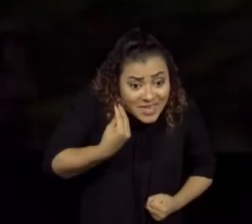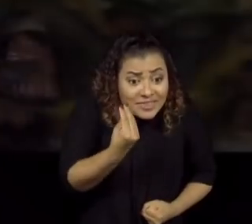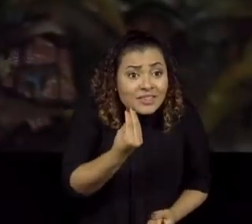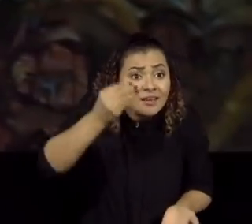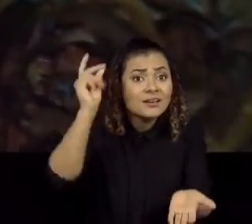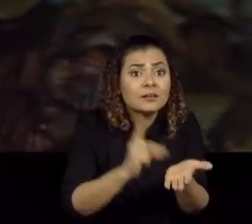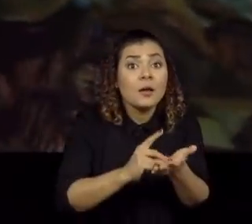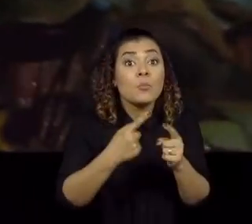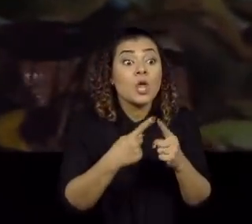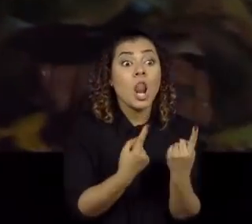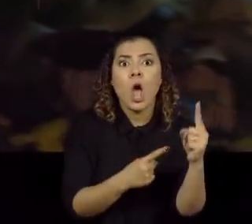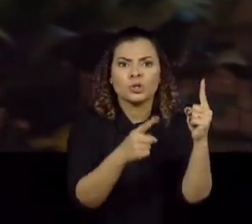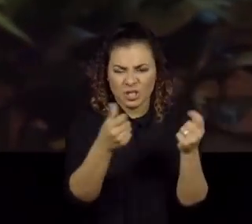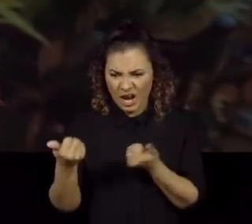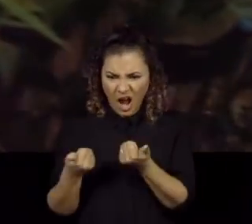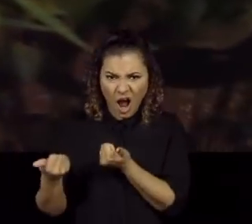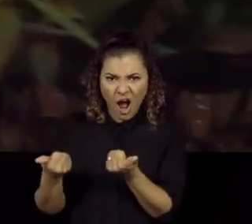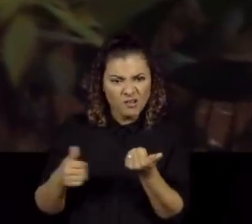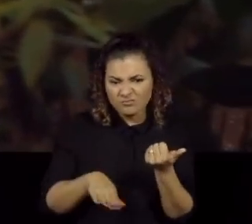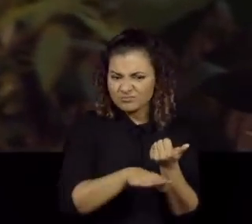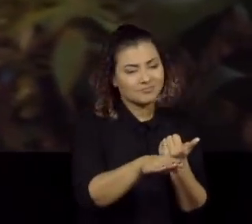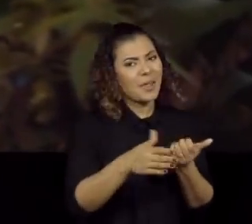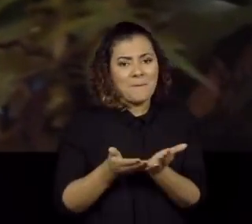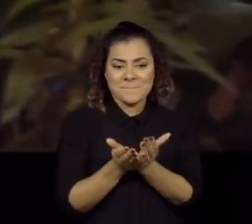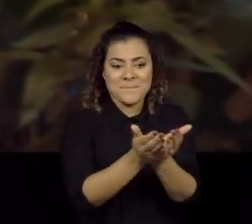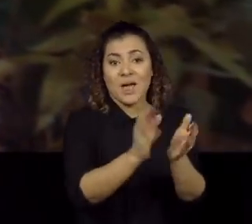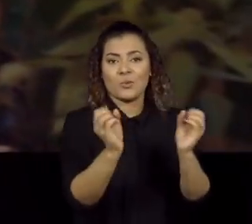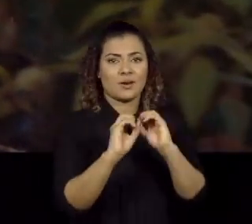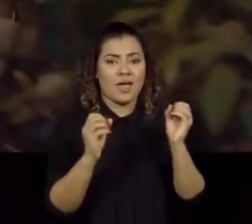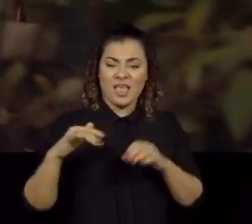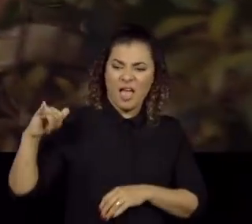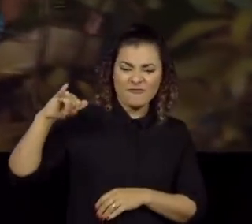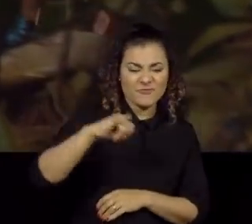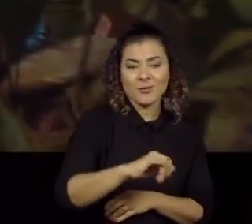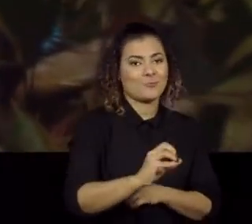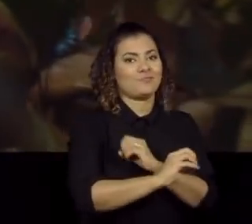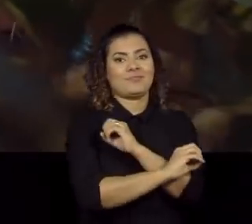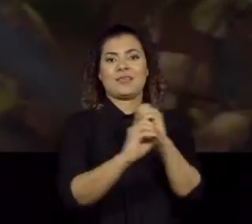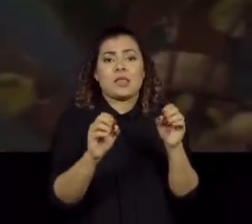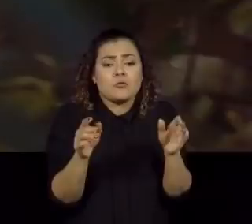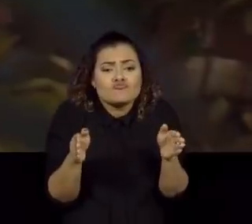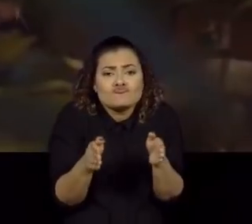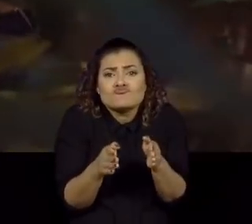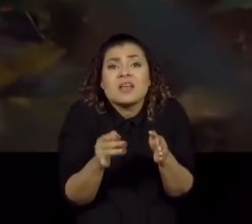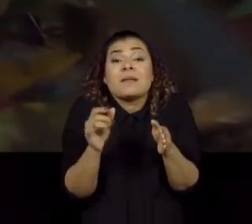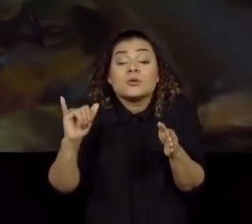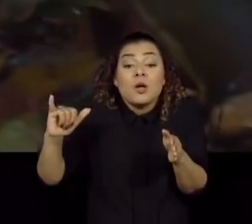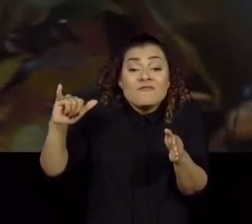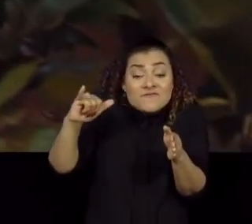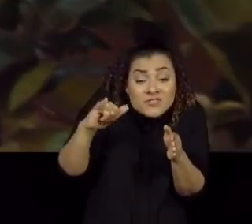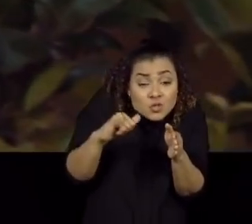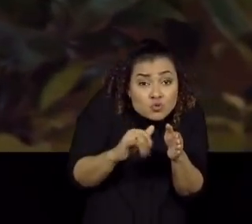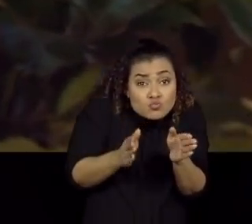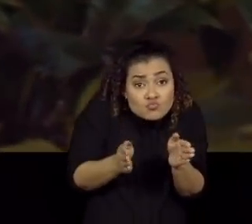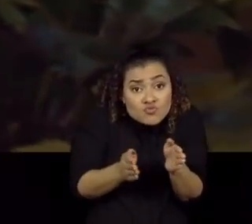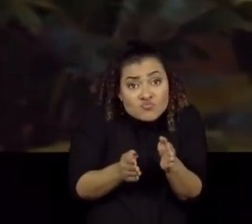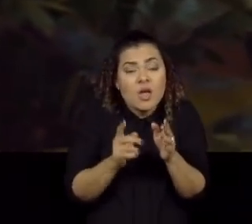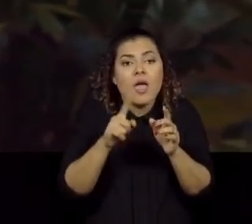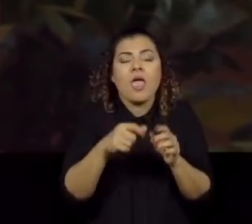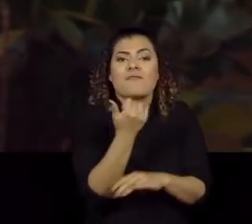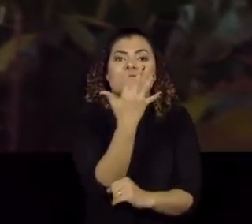difícil acesso, não chega de carro, não chega de barco, só chega num pequeno avião, um aeroporto muito mínimo no meio da floresta. Uma floresta